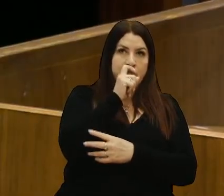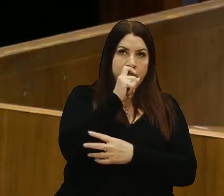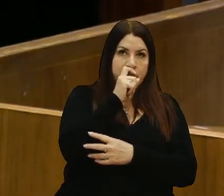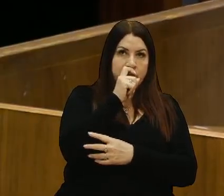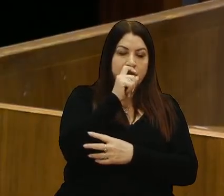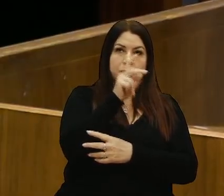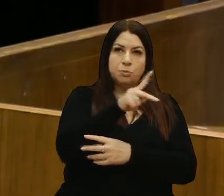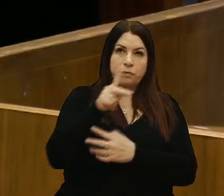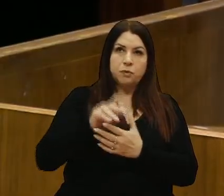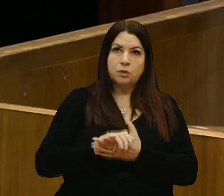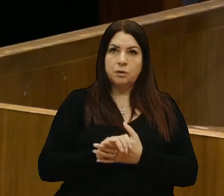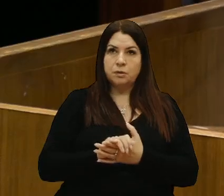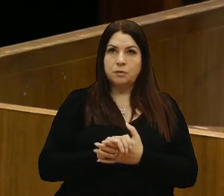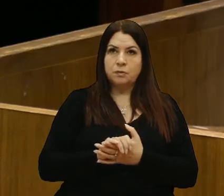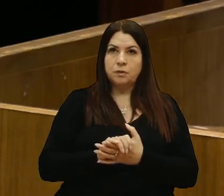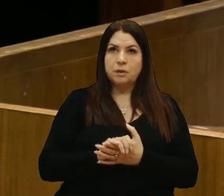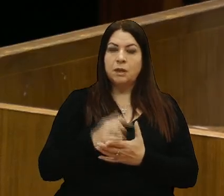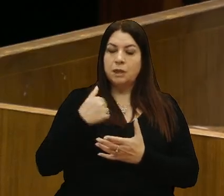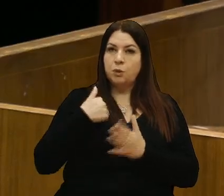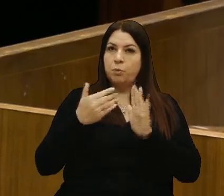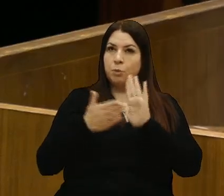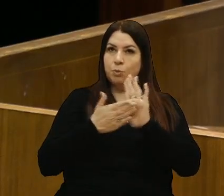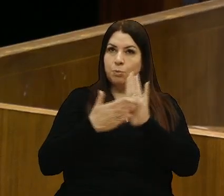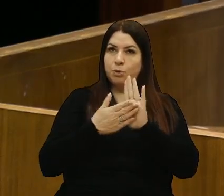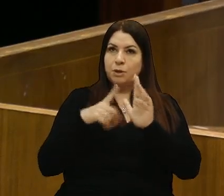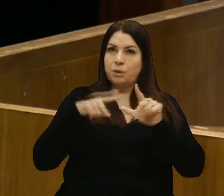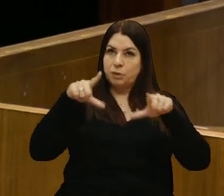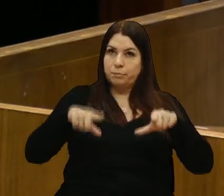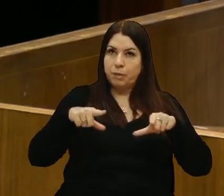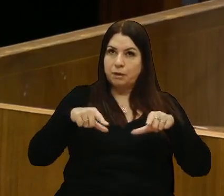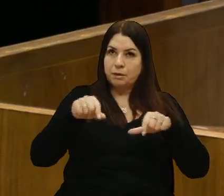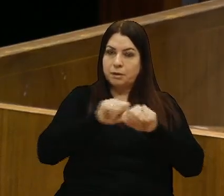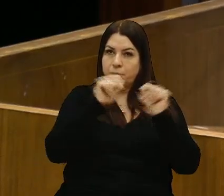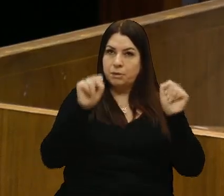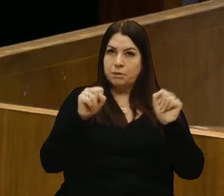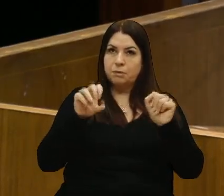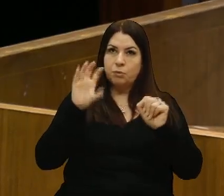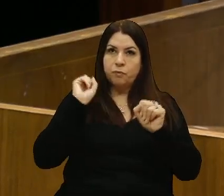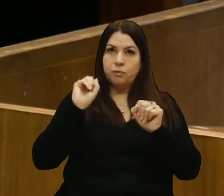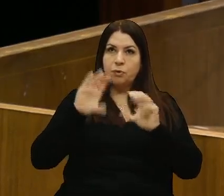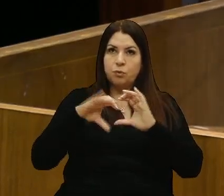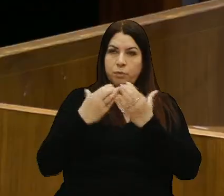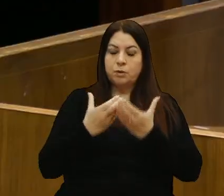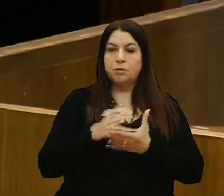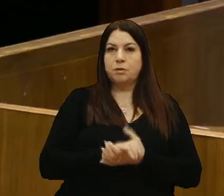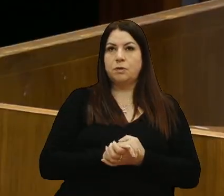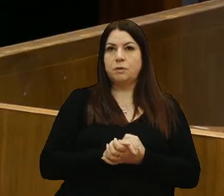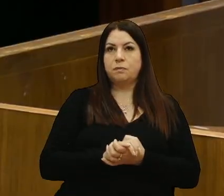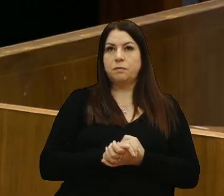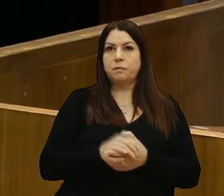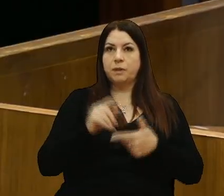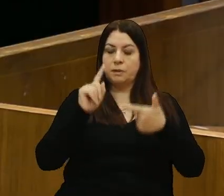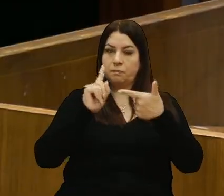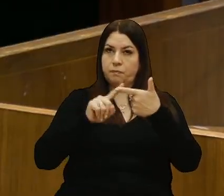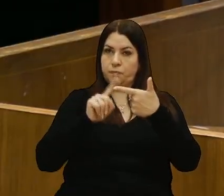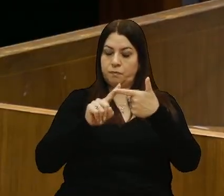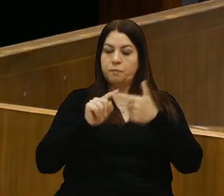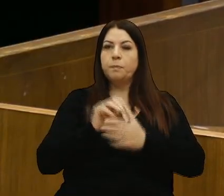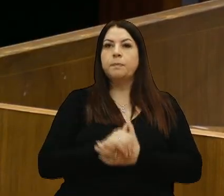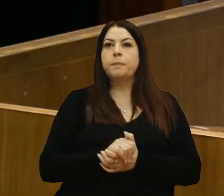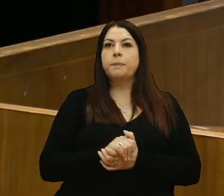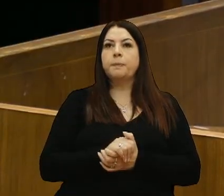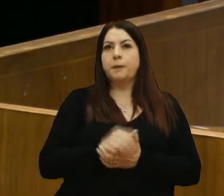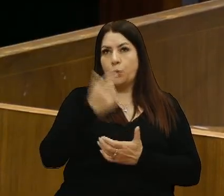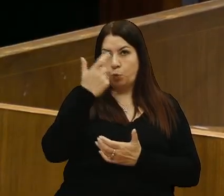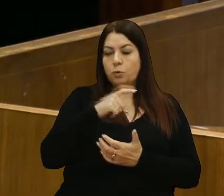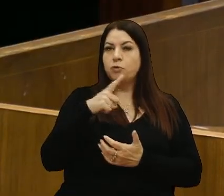dos professores. Eu proponho que nós tenhamos espaço aqui nessa manhã para poder ouvir a comunidade. E, em segundo lugar, eu